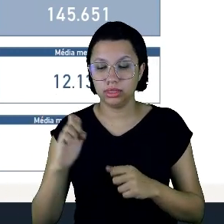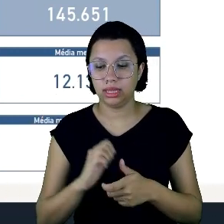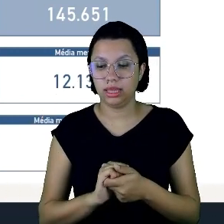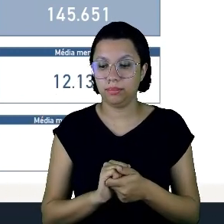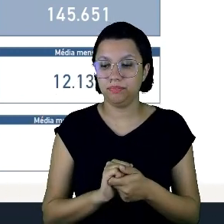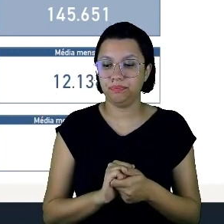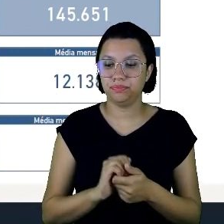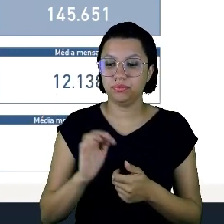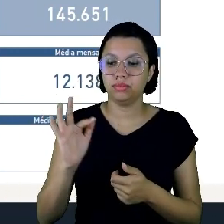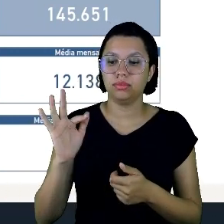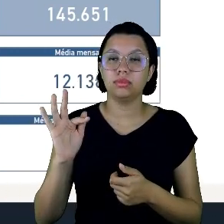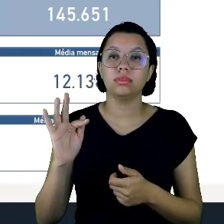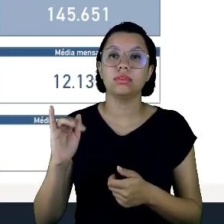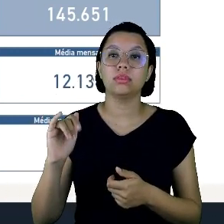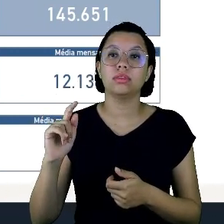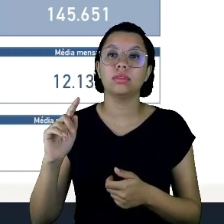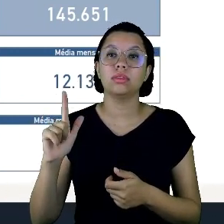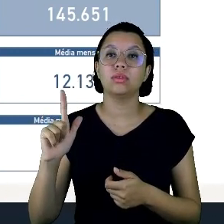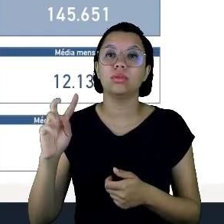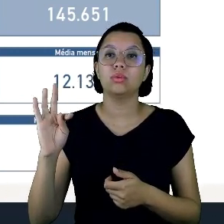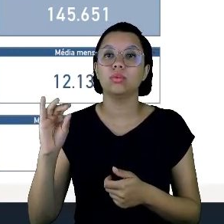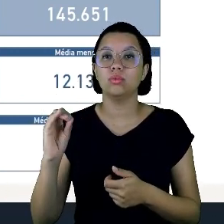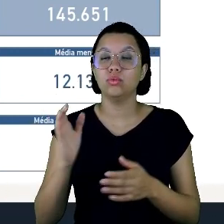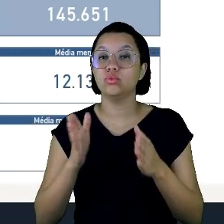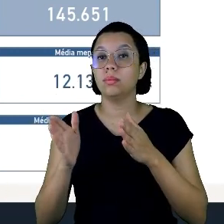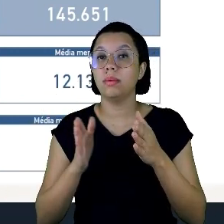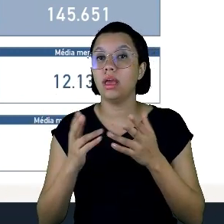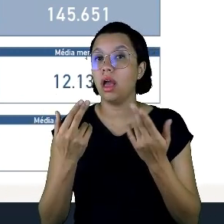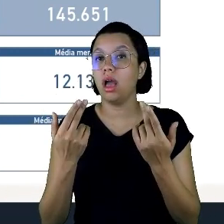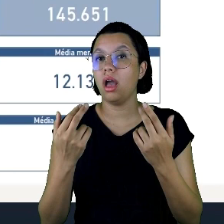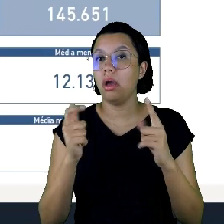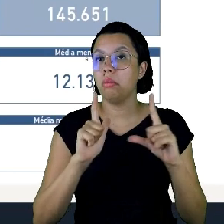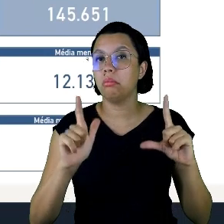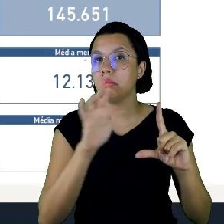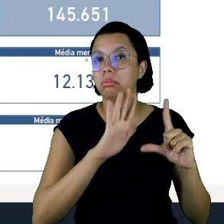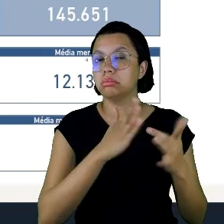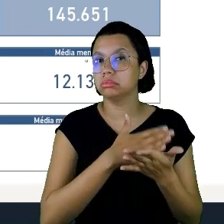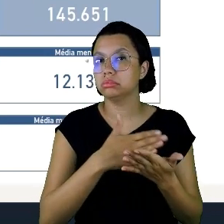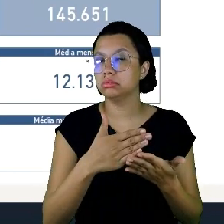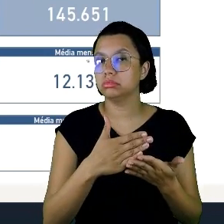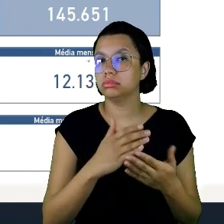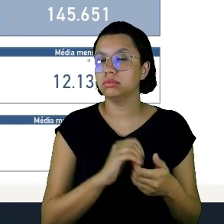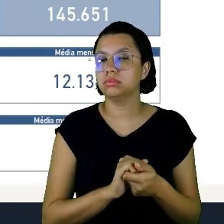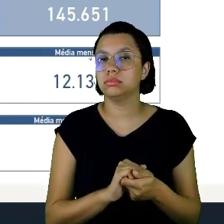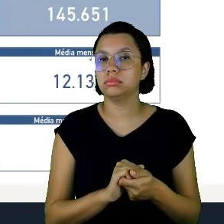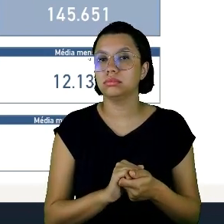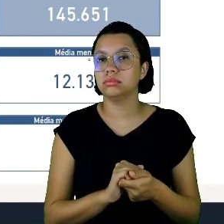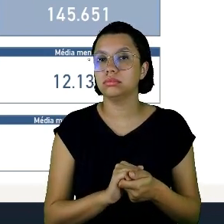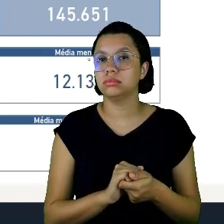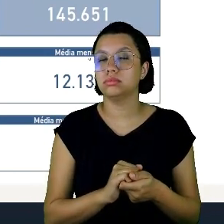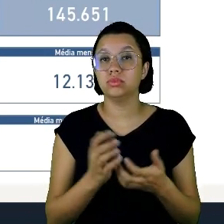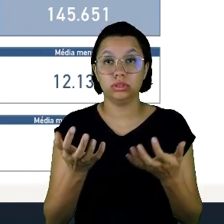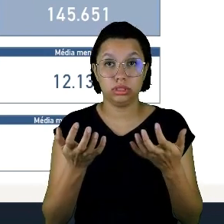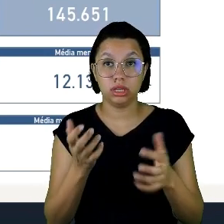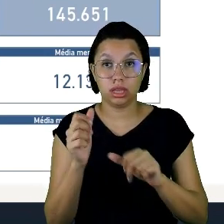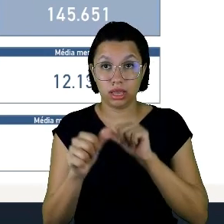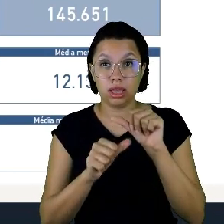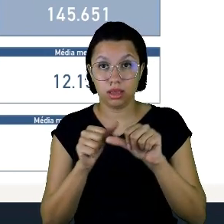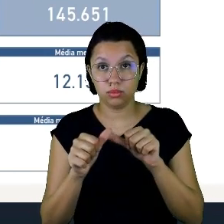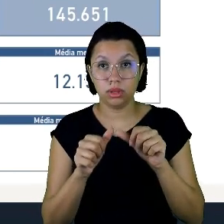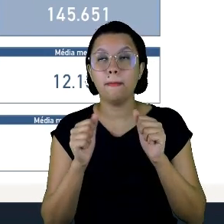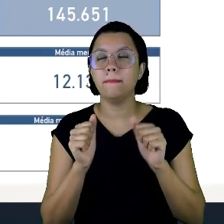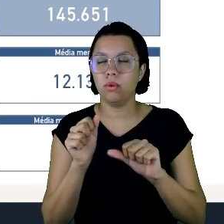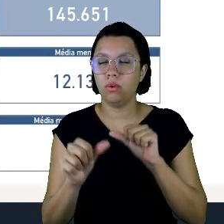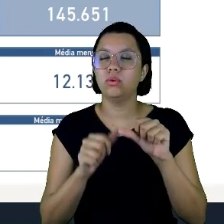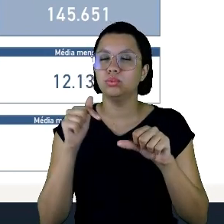para PJE. Bom, o filtro de período é o mesmo lá da página inicial, então se você selecionou um período na página